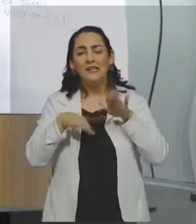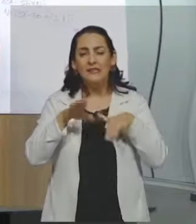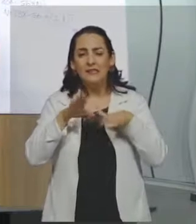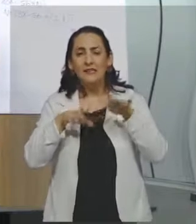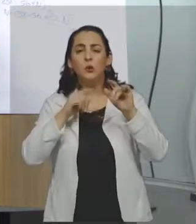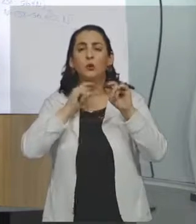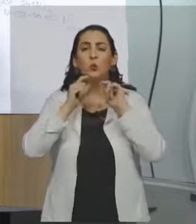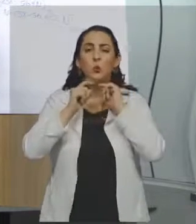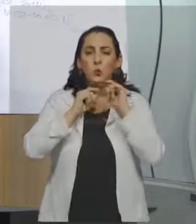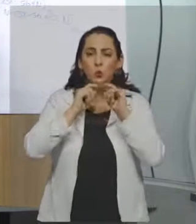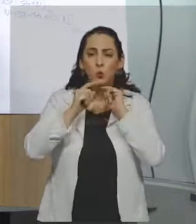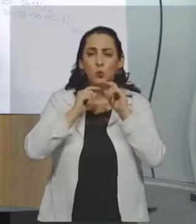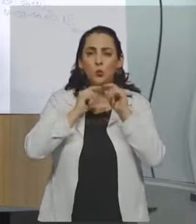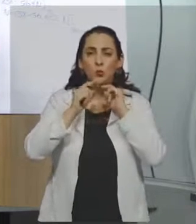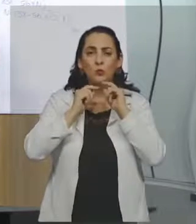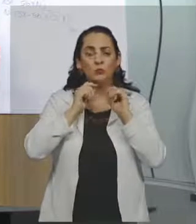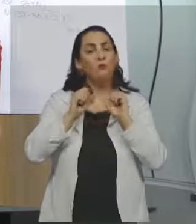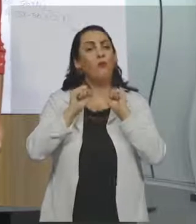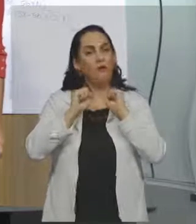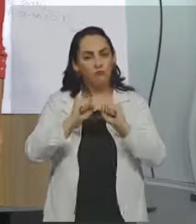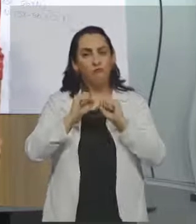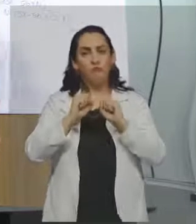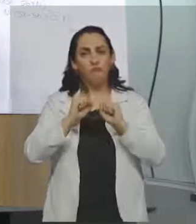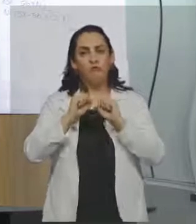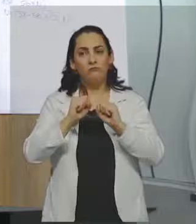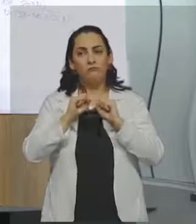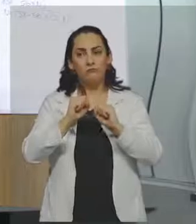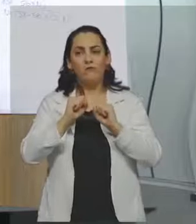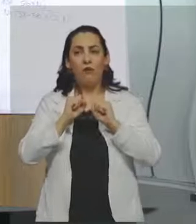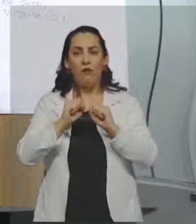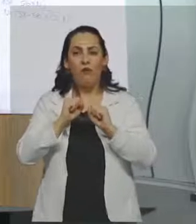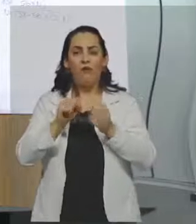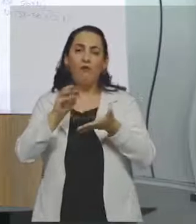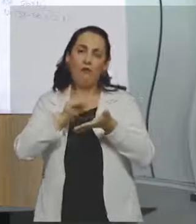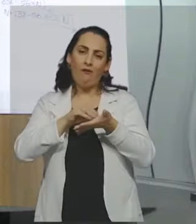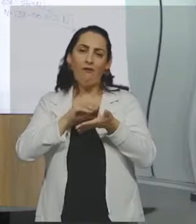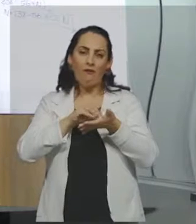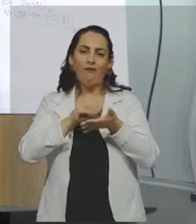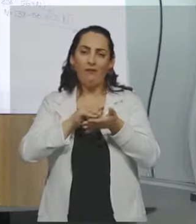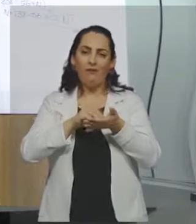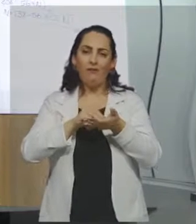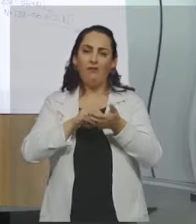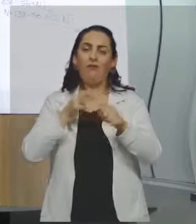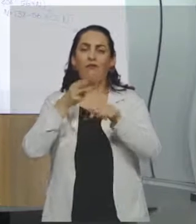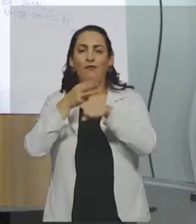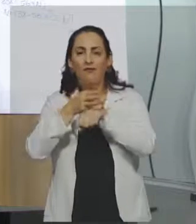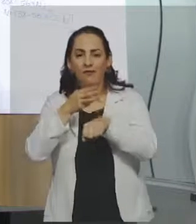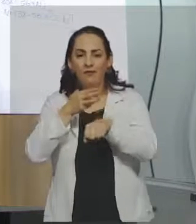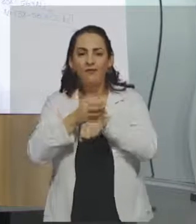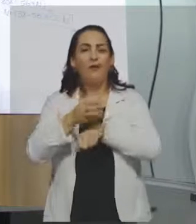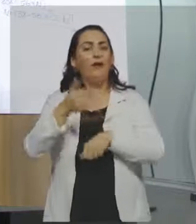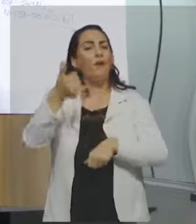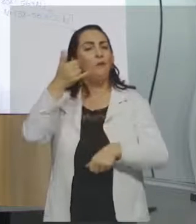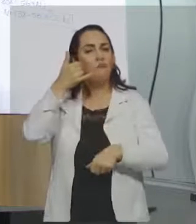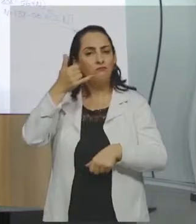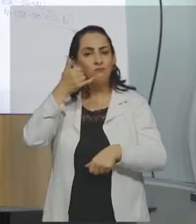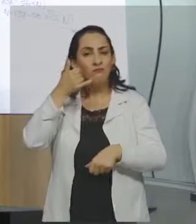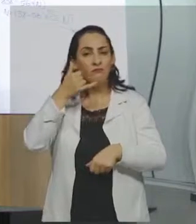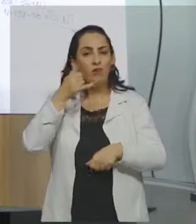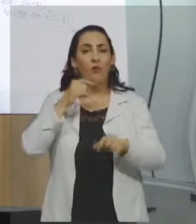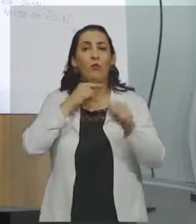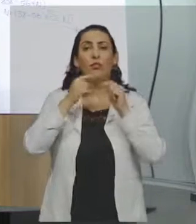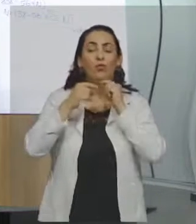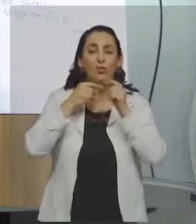dúvida, deixe aqui nossos canais de comunicação a sua dúvida e vamos tirar a sua dúvida no